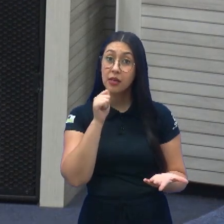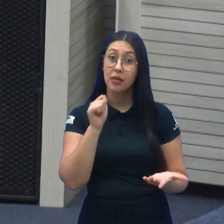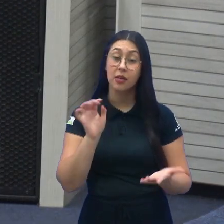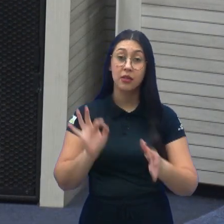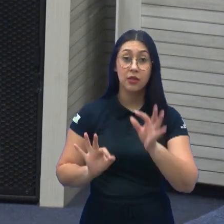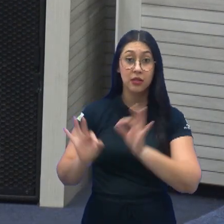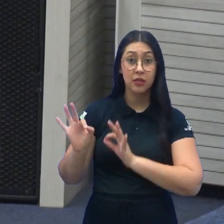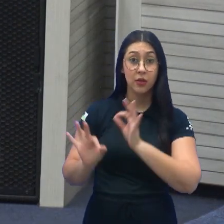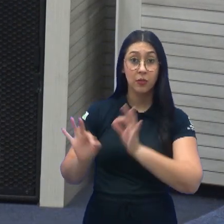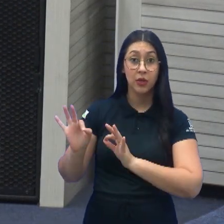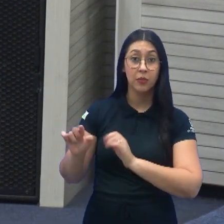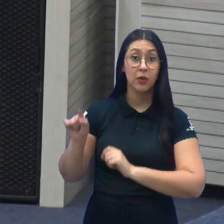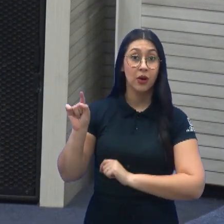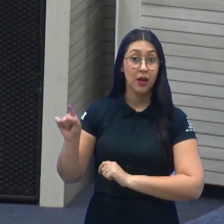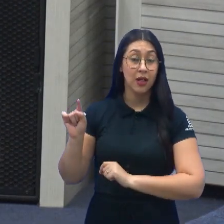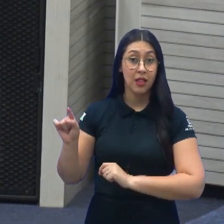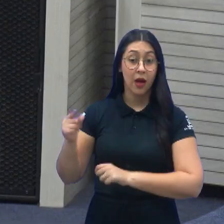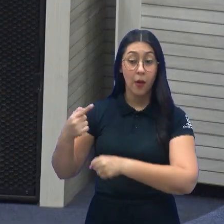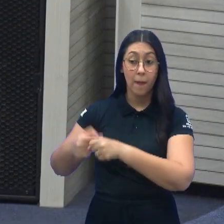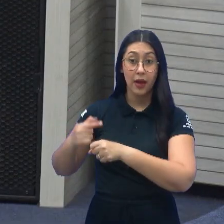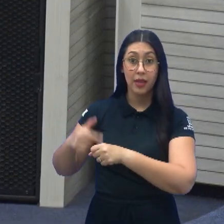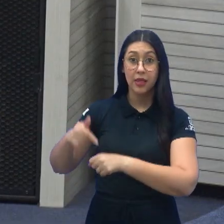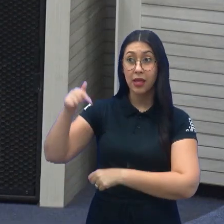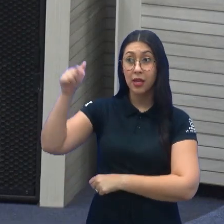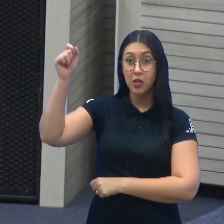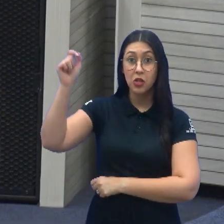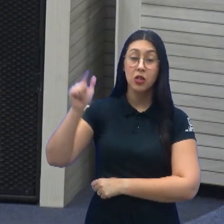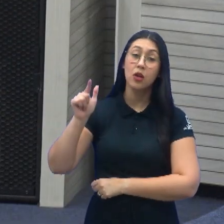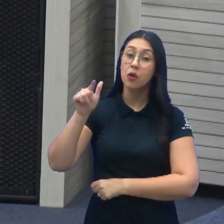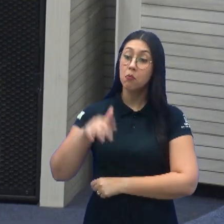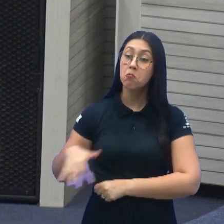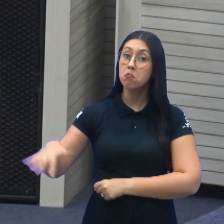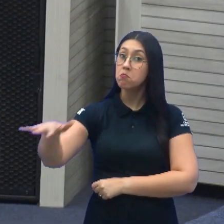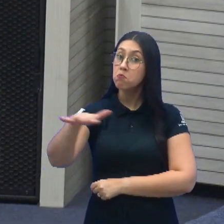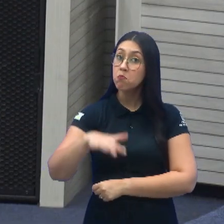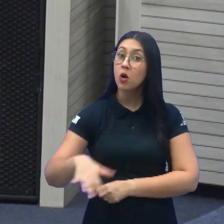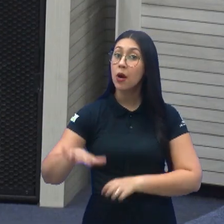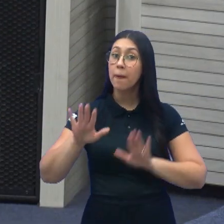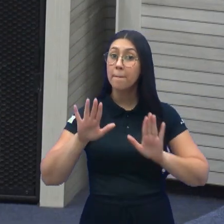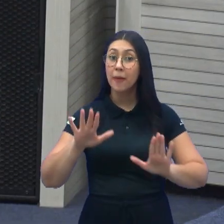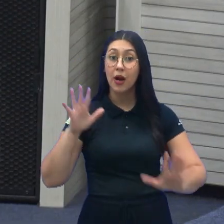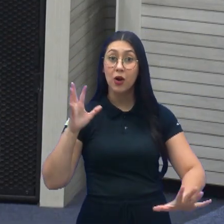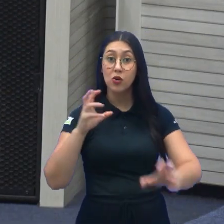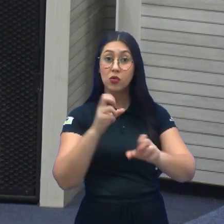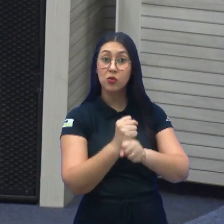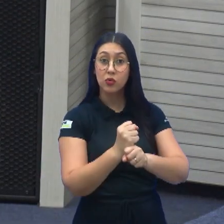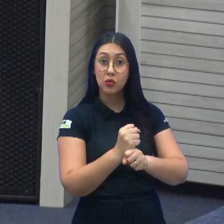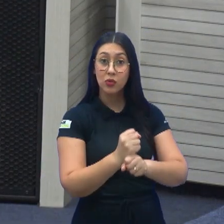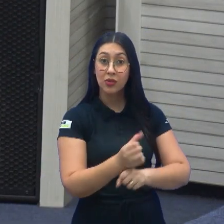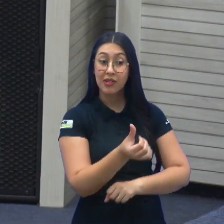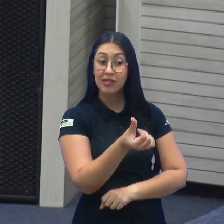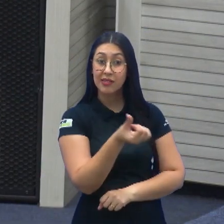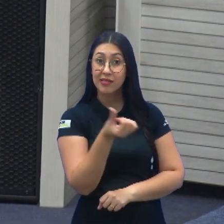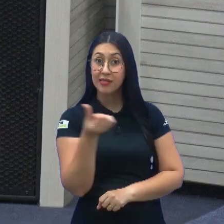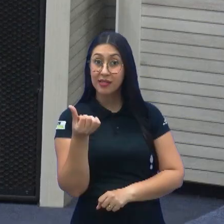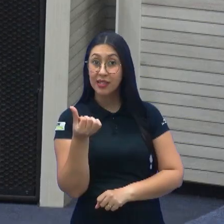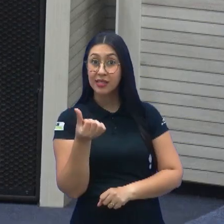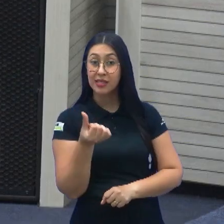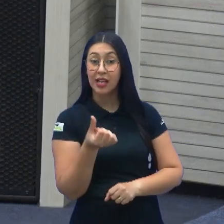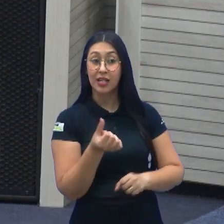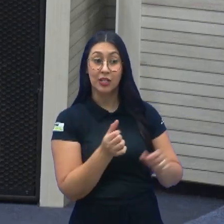Sete Sóis, que daqui a 3 anos são 7 empreendimentos, mas no total de 66 empreendimentos. 66,